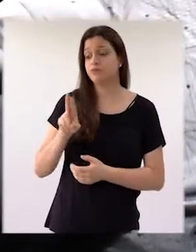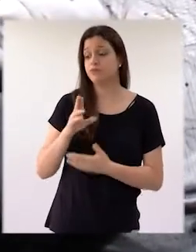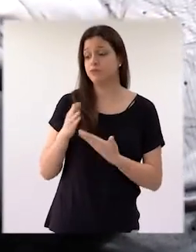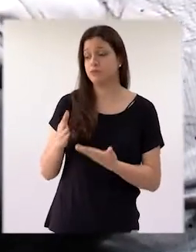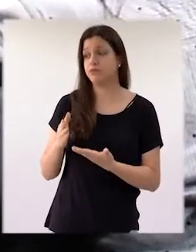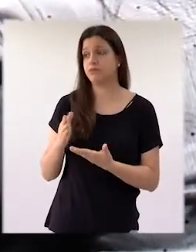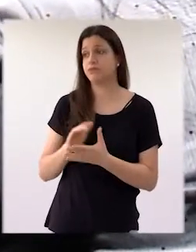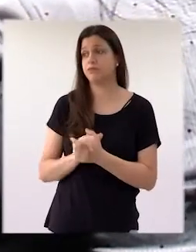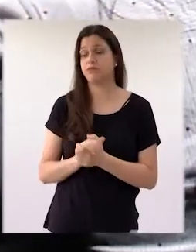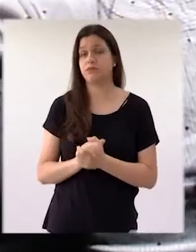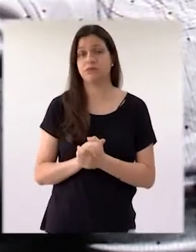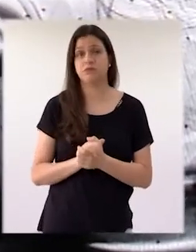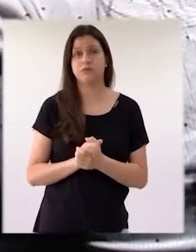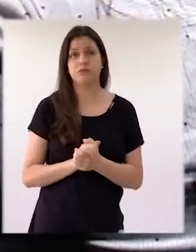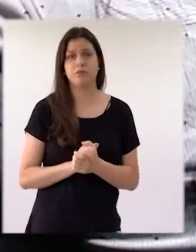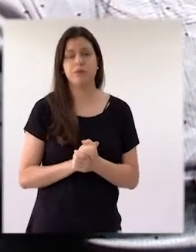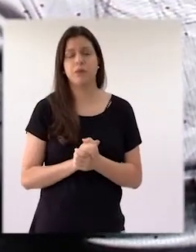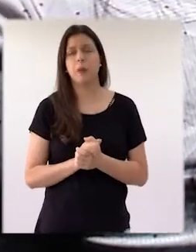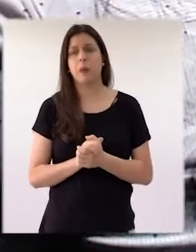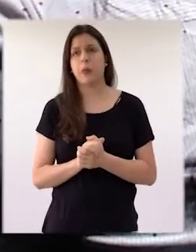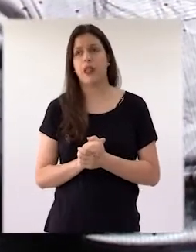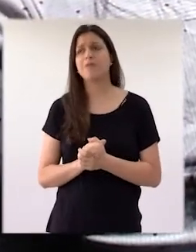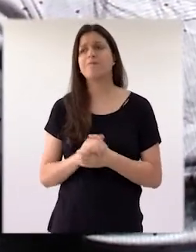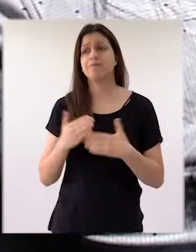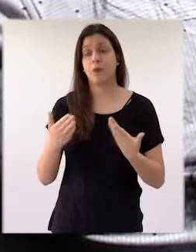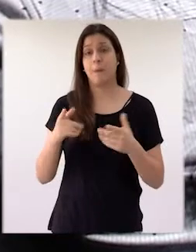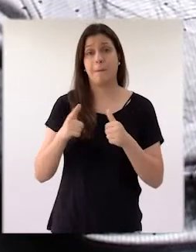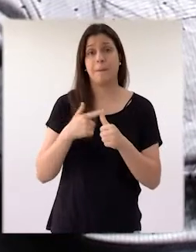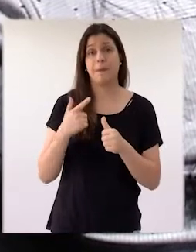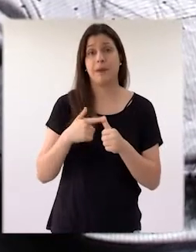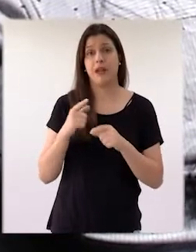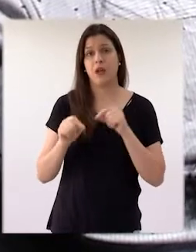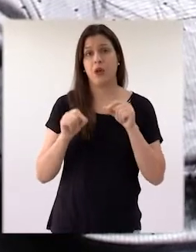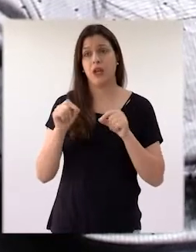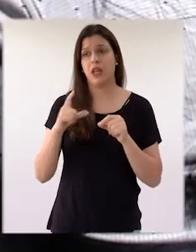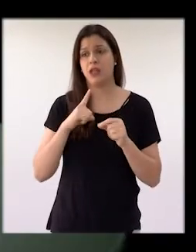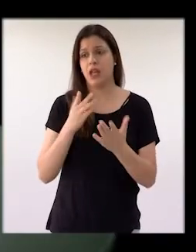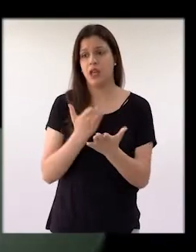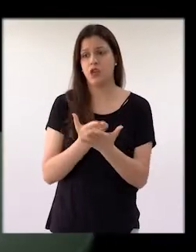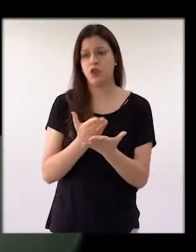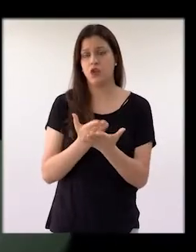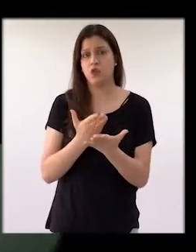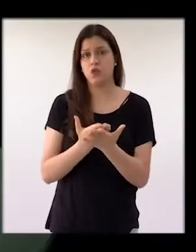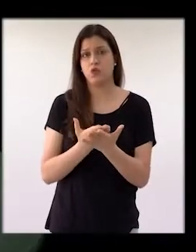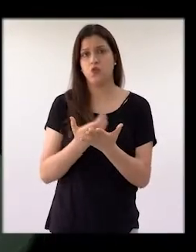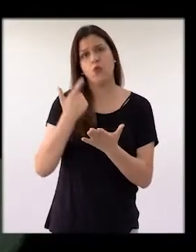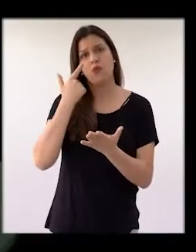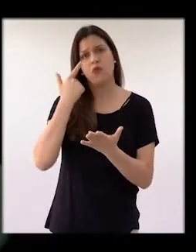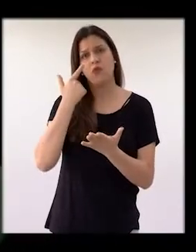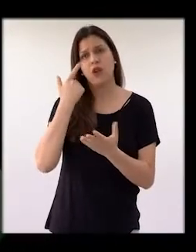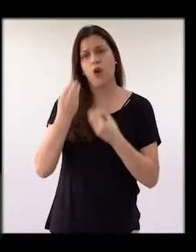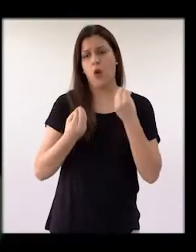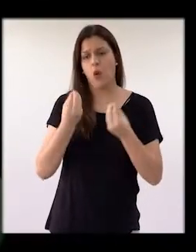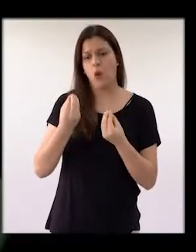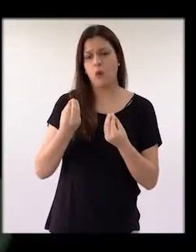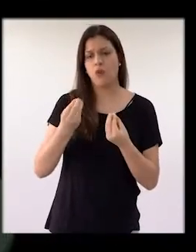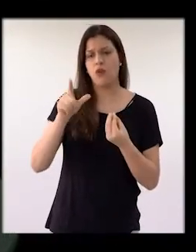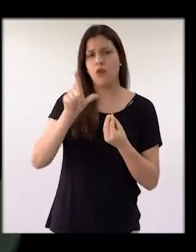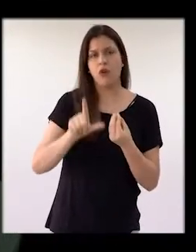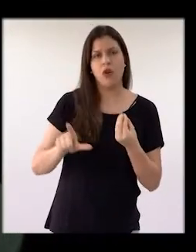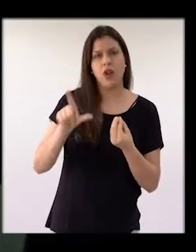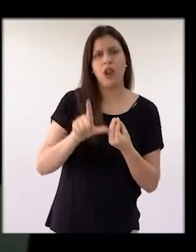você utilizou para poder aplicar em modelos matemáticos e verificar a eficiência? Bom, primeiramente, né, a parte do meu estudo foi fazer